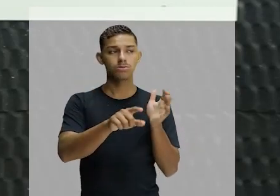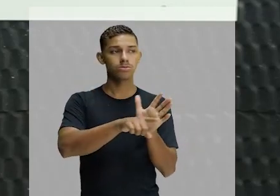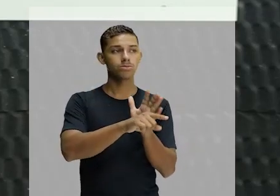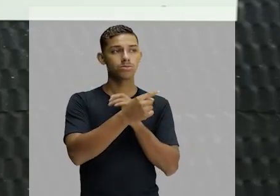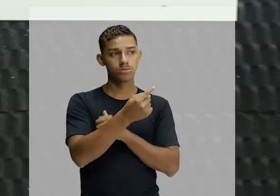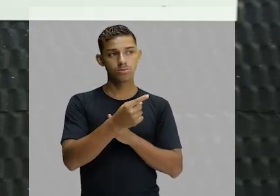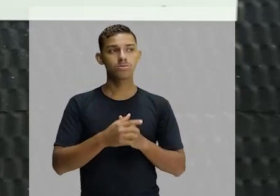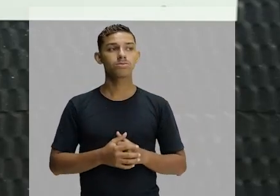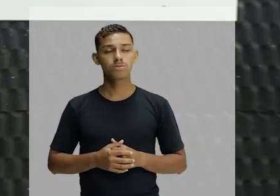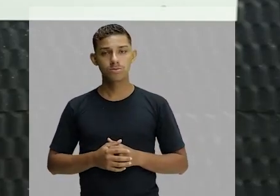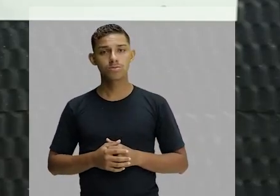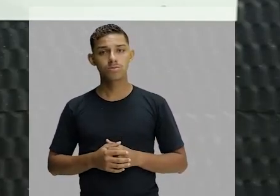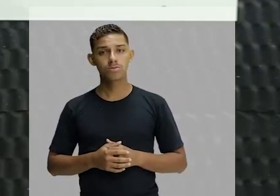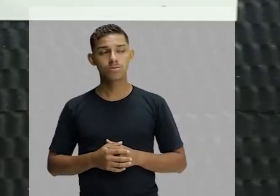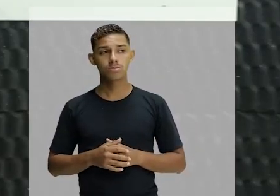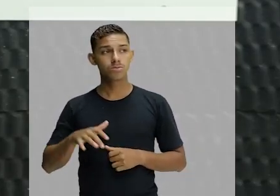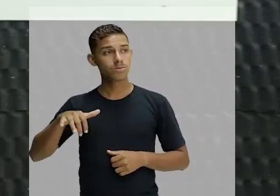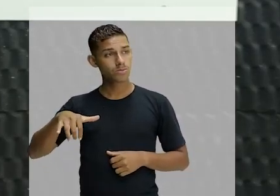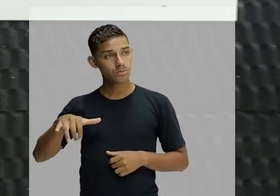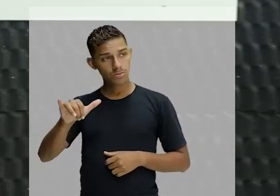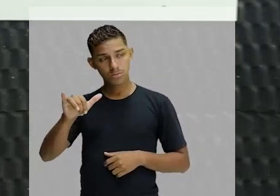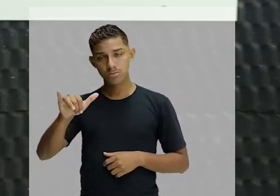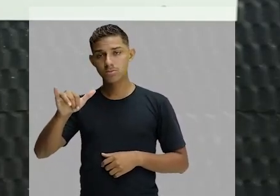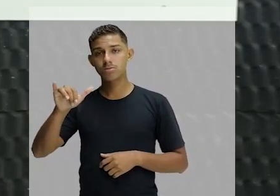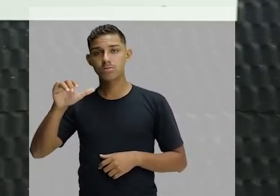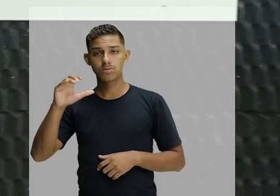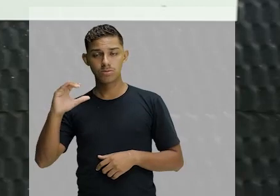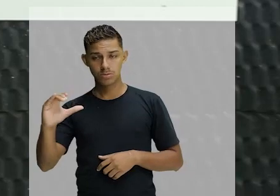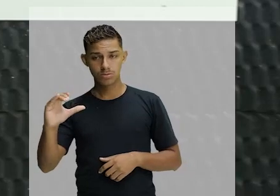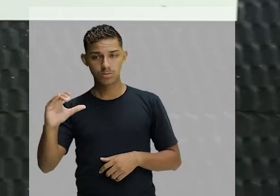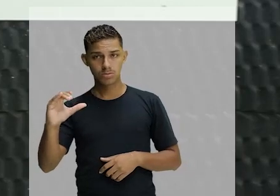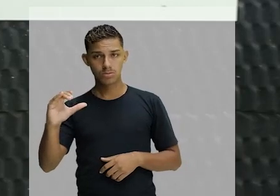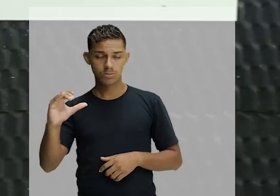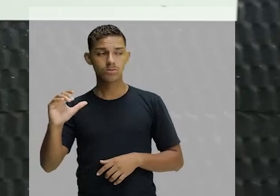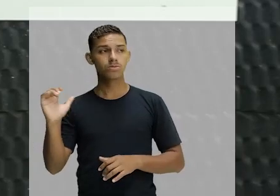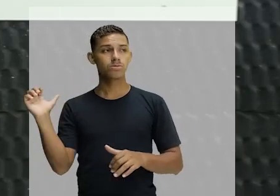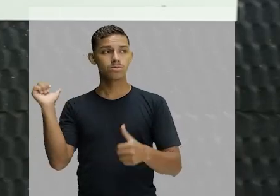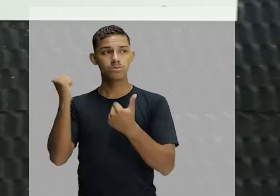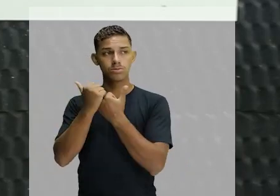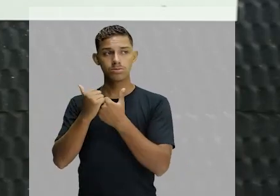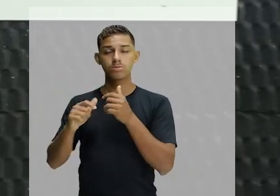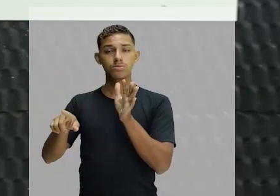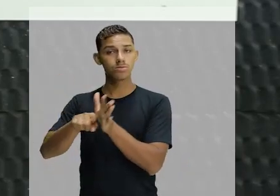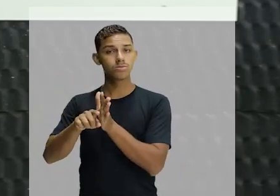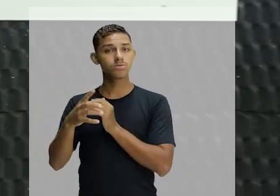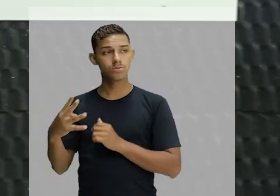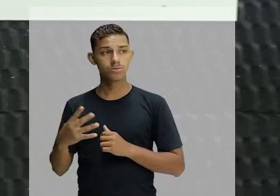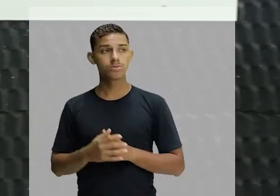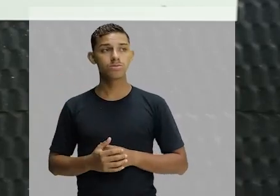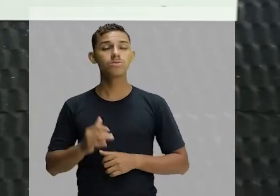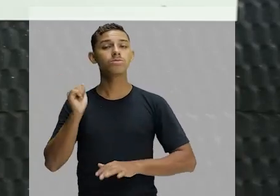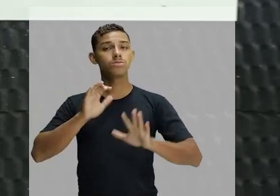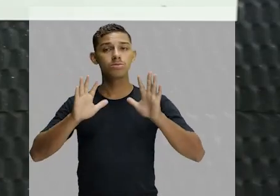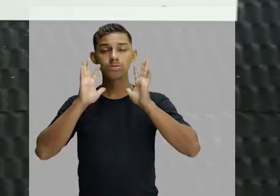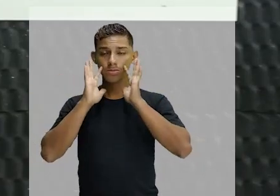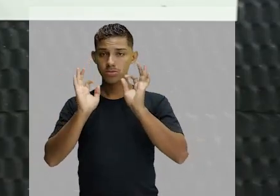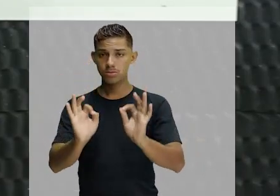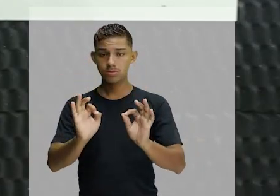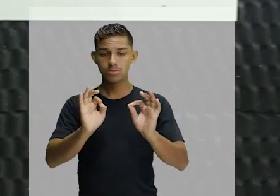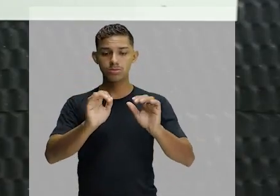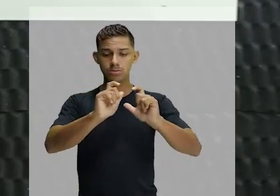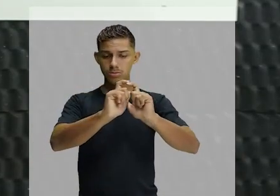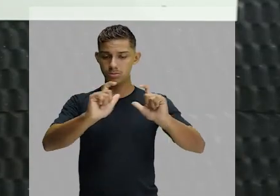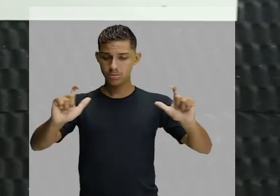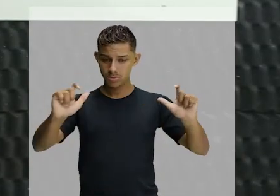centro. Agora, prestem bem atenção, porque você vai ter o sinal do número e o sinal da fórmula. Tá?